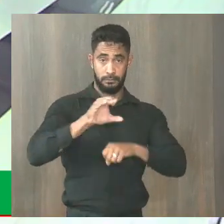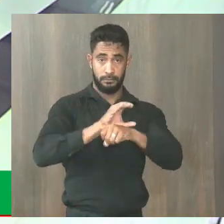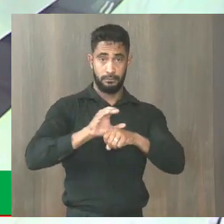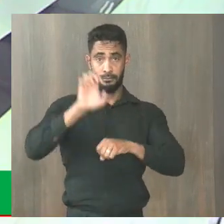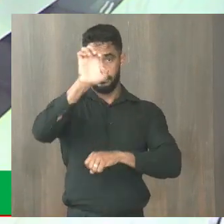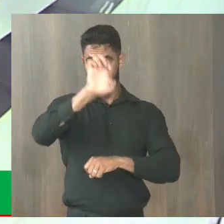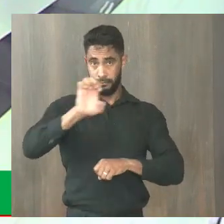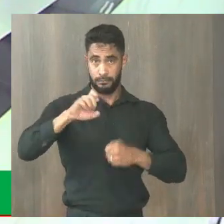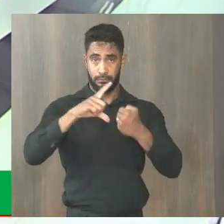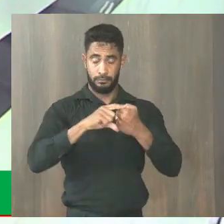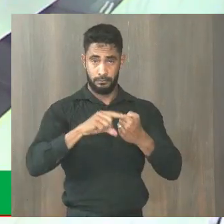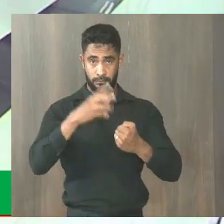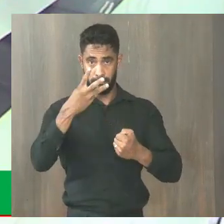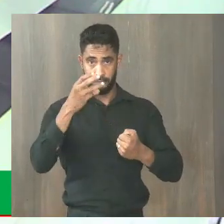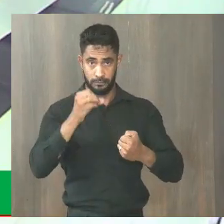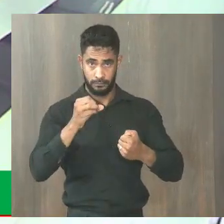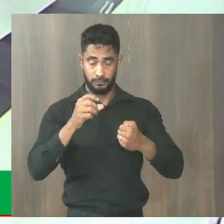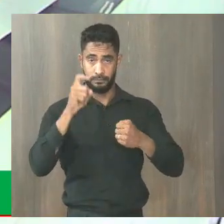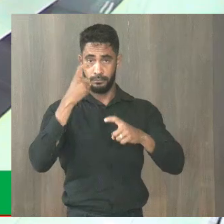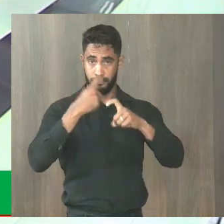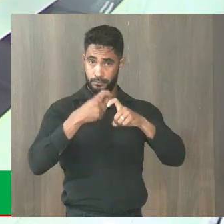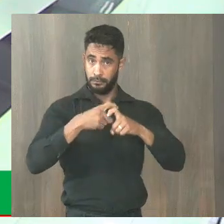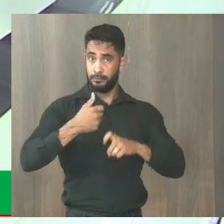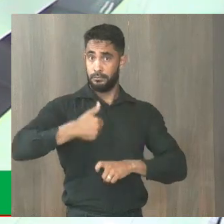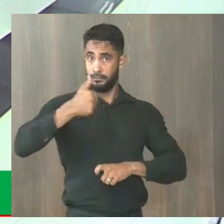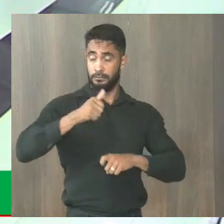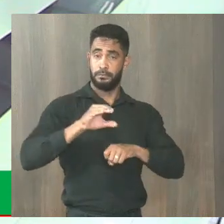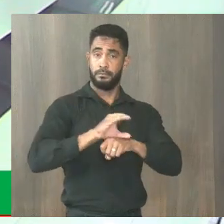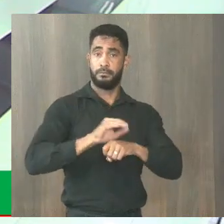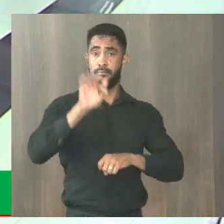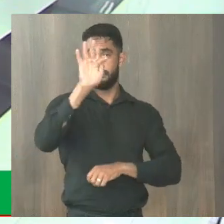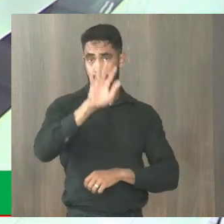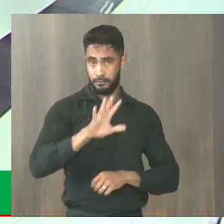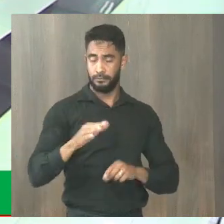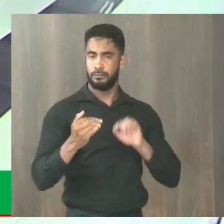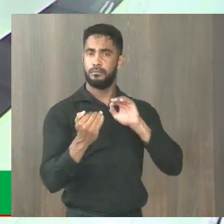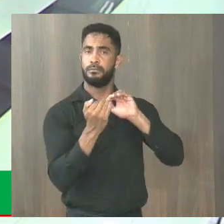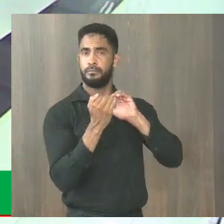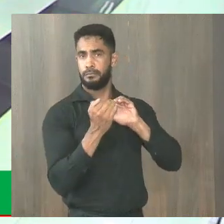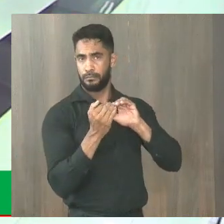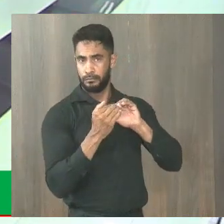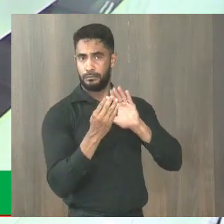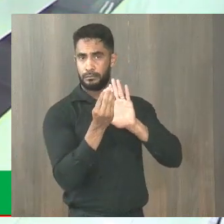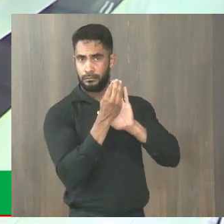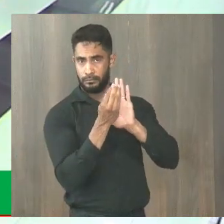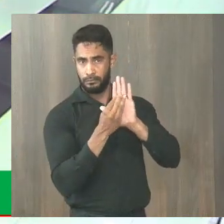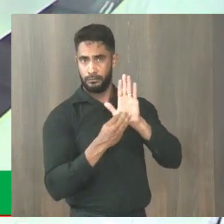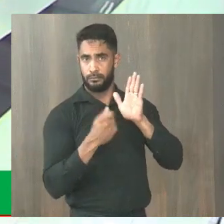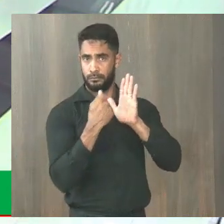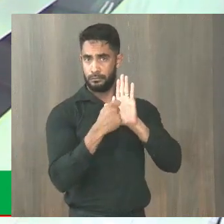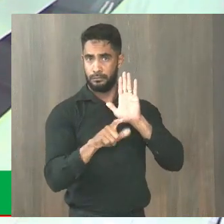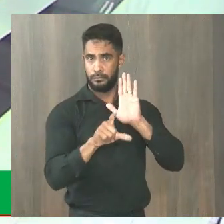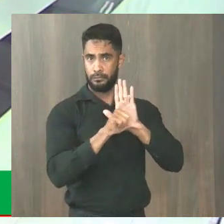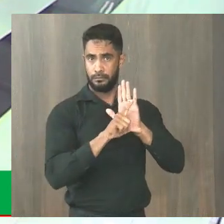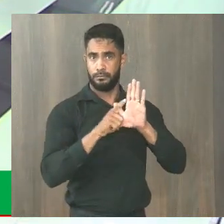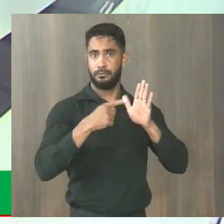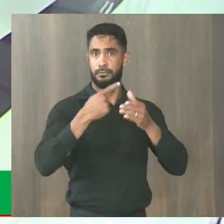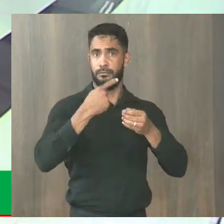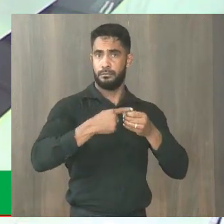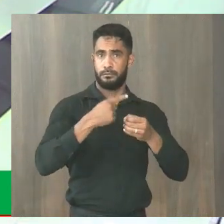e artigo 30, inciso 1º da Constituição Federal, encontrando-se em perfeita consonância com os critérios exigidos na Lei Municipal